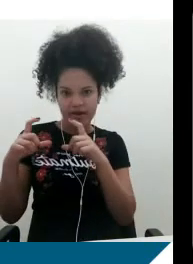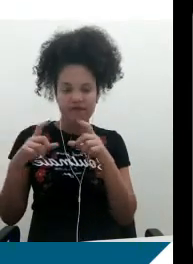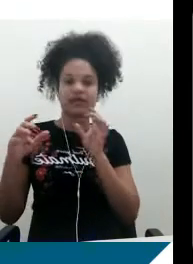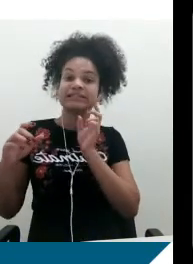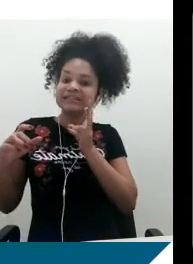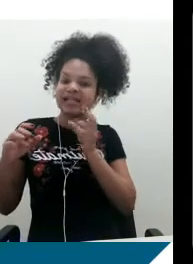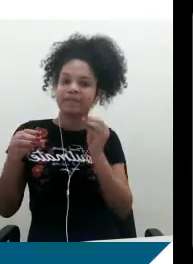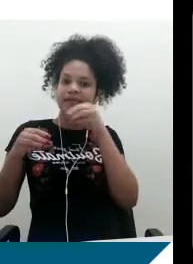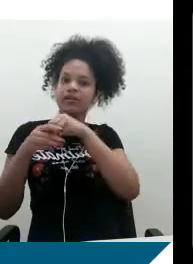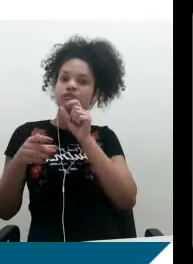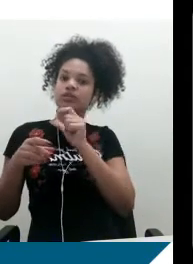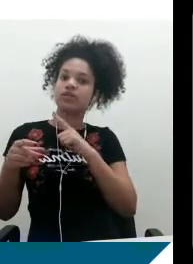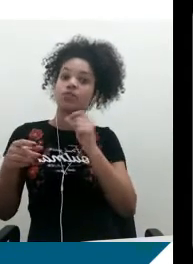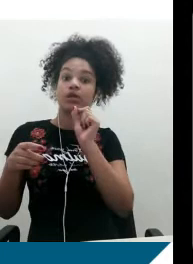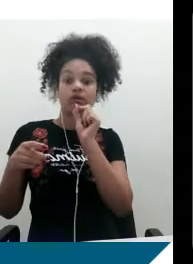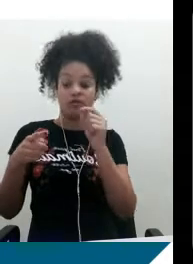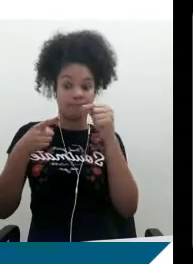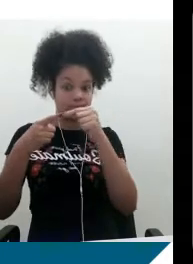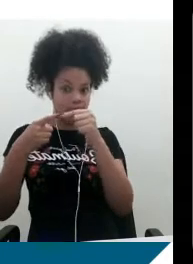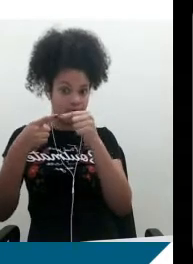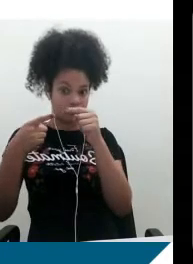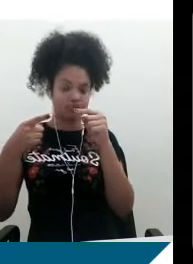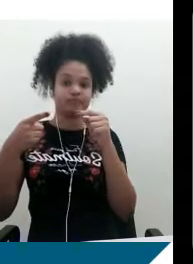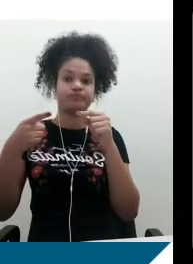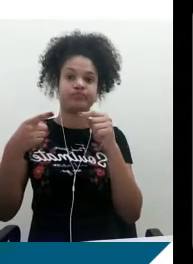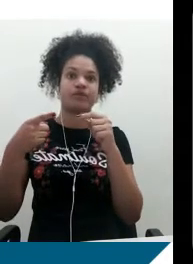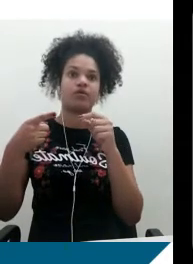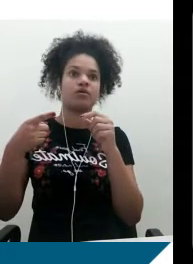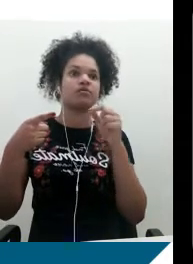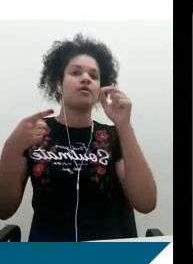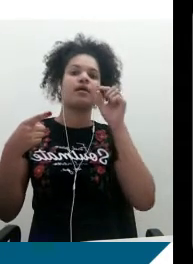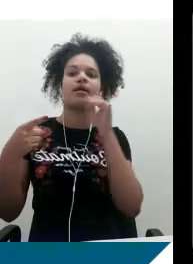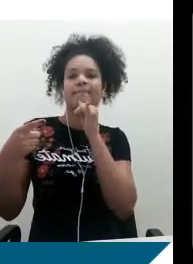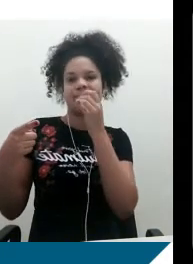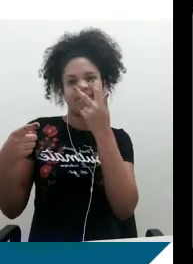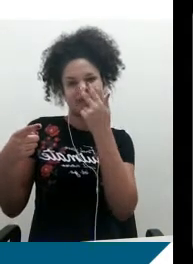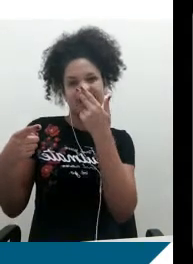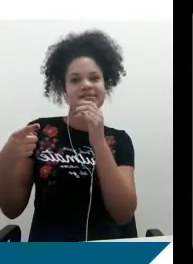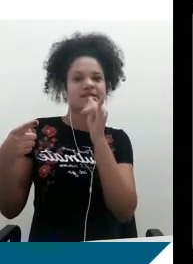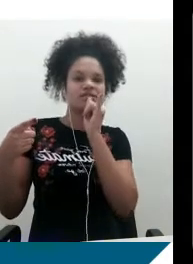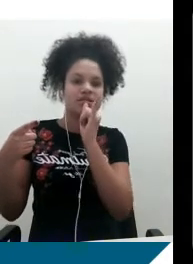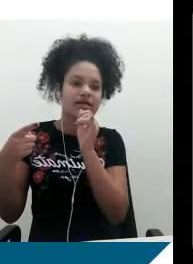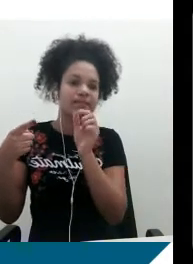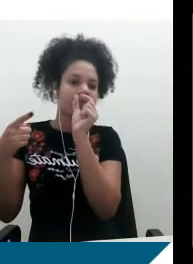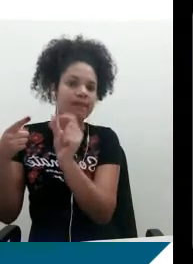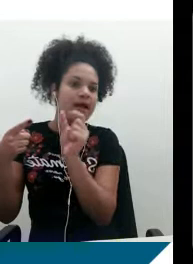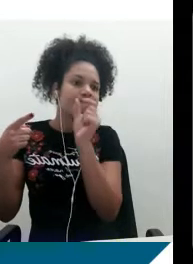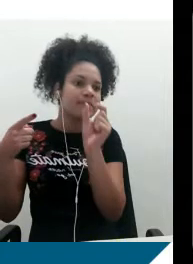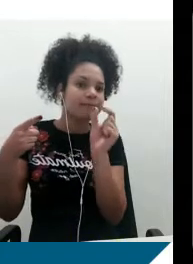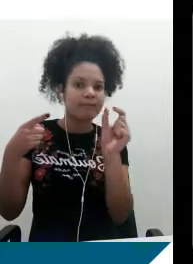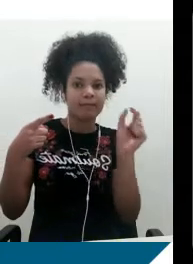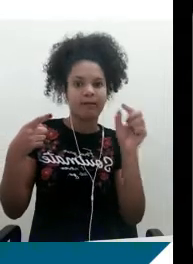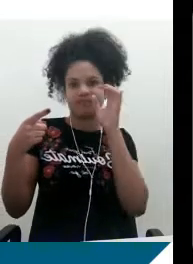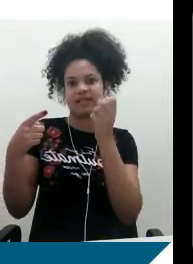ela só se constrói quando reúne essas duas partes. A primeira, das pontuações, das imagens,